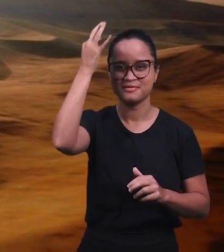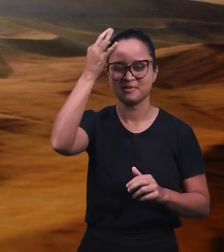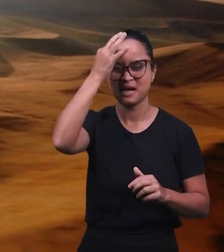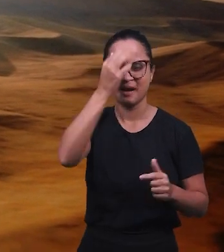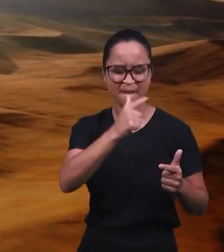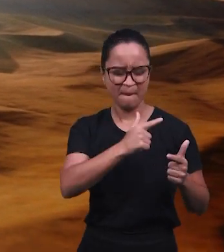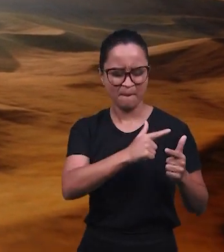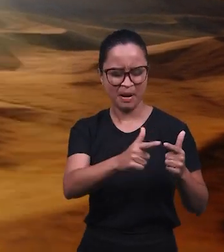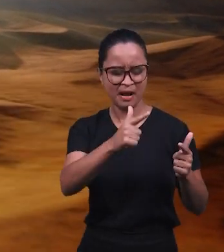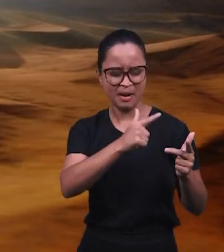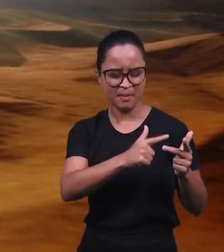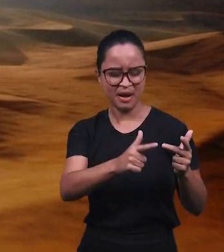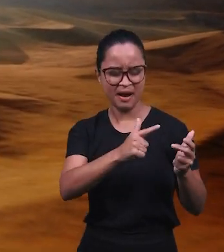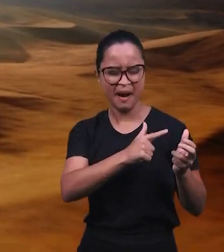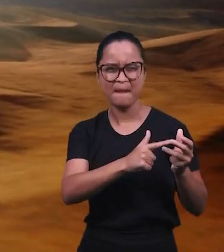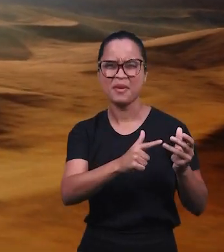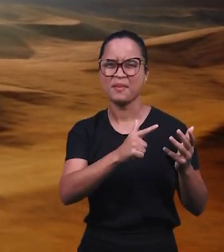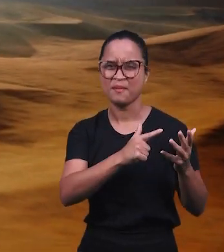ele dá